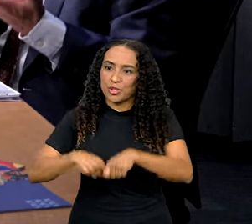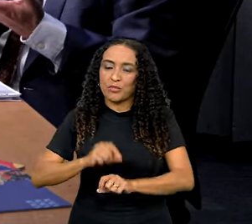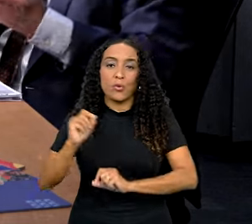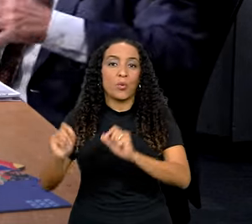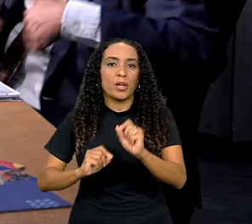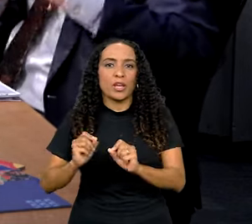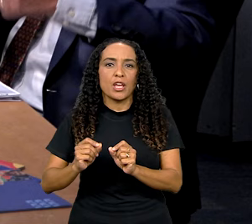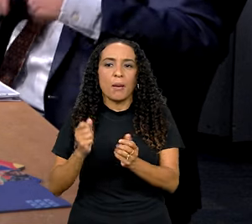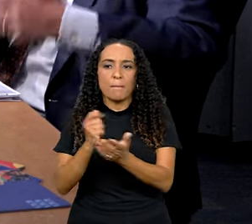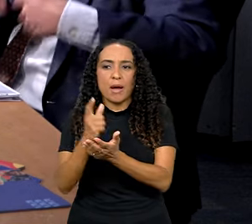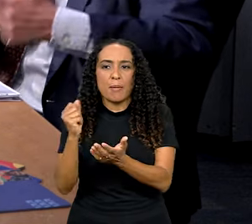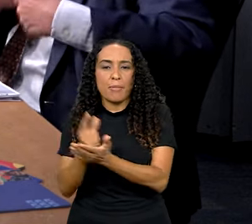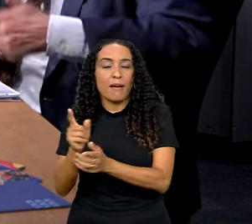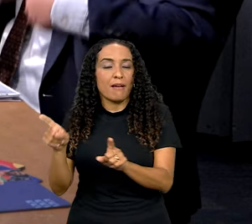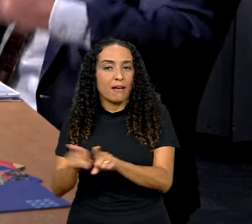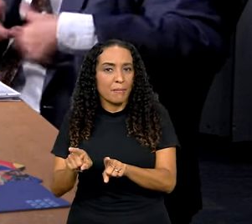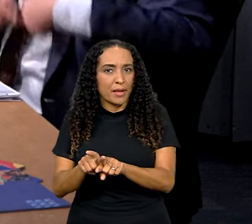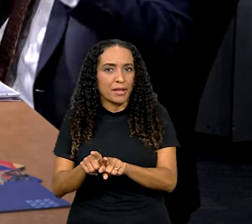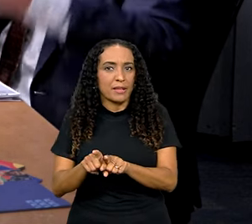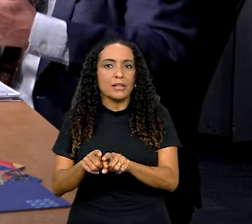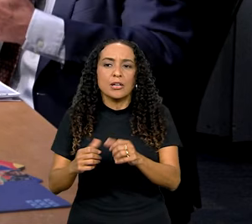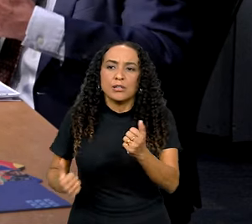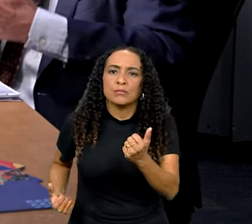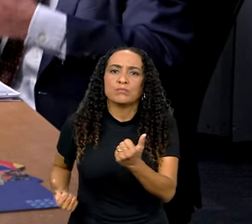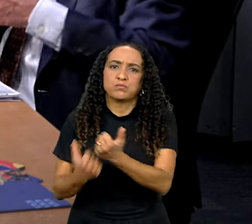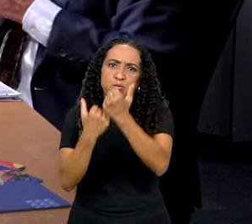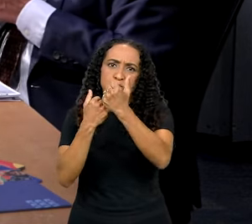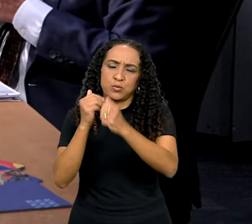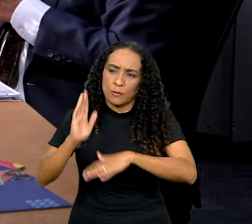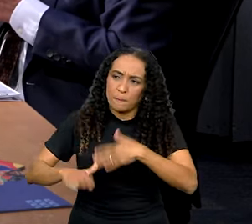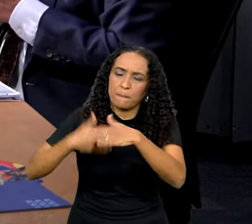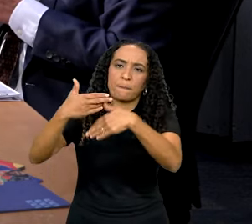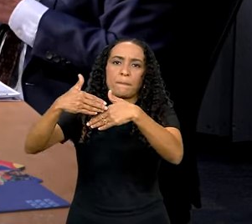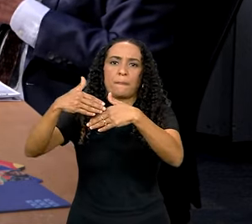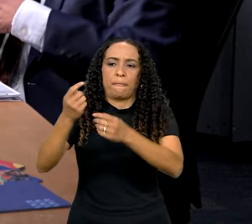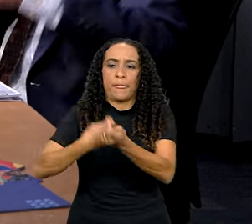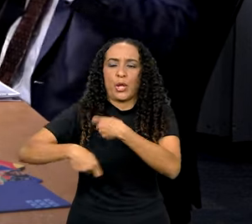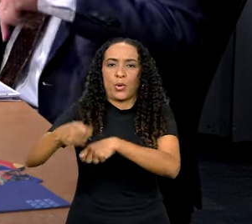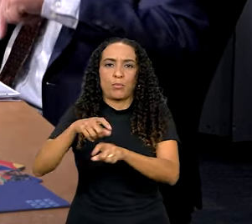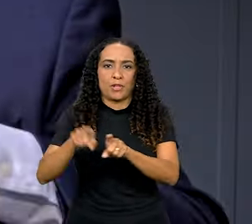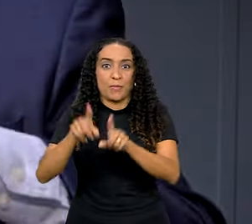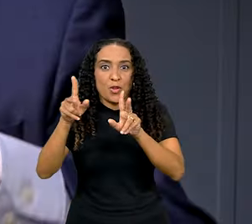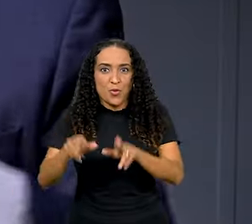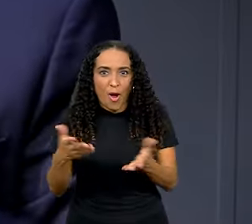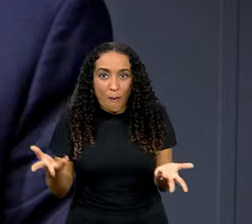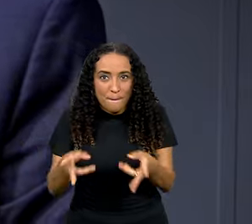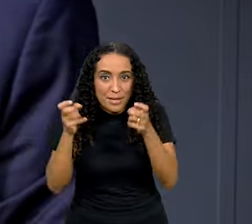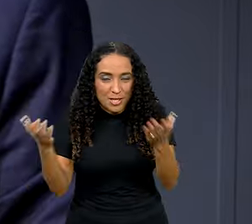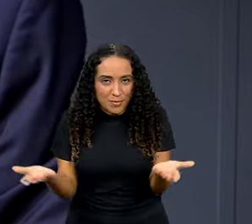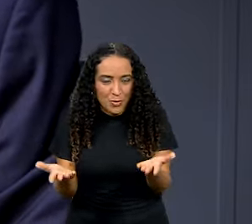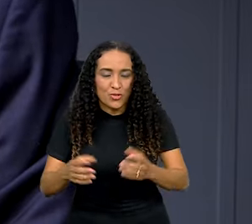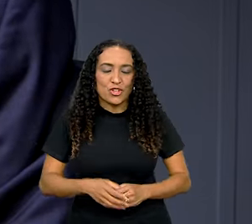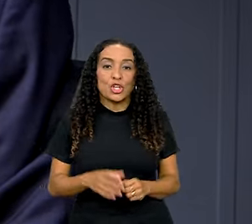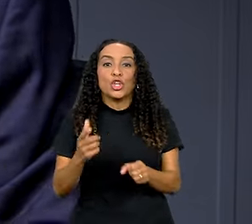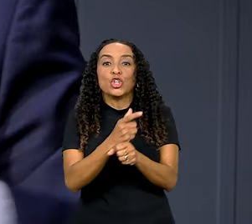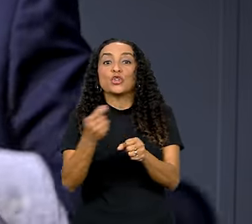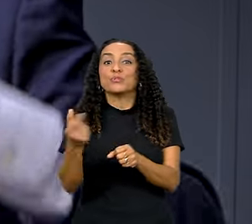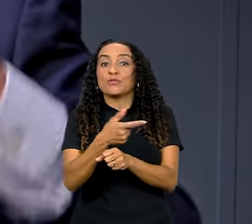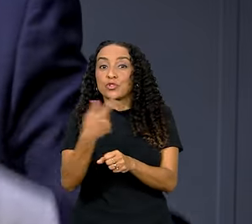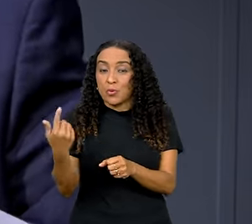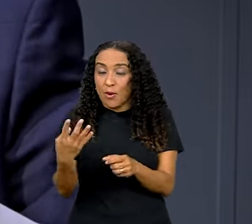capacidade de consumo isso impulsiona mais crescimento da economia como estamos vendo agora em